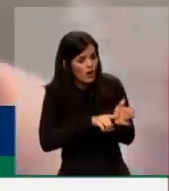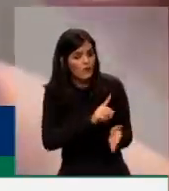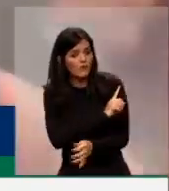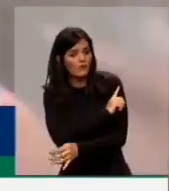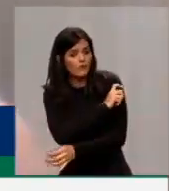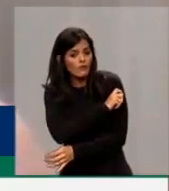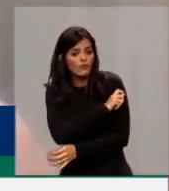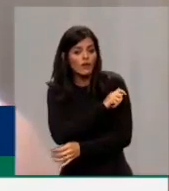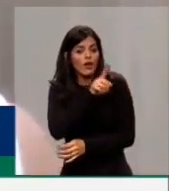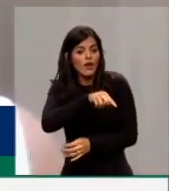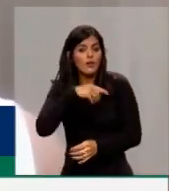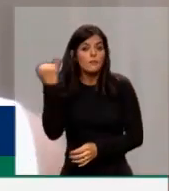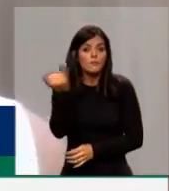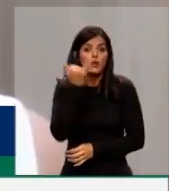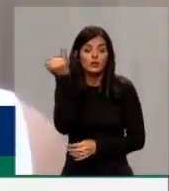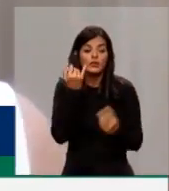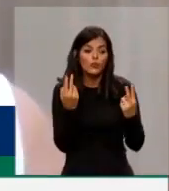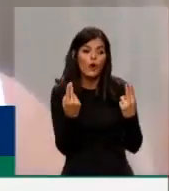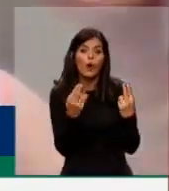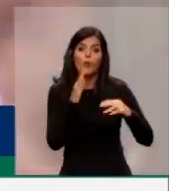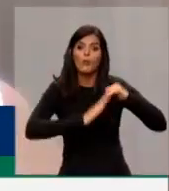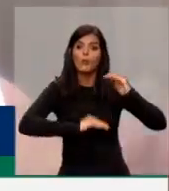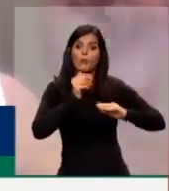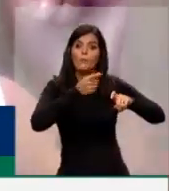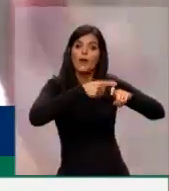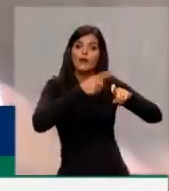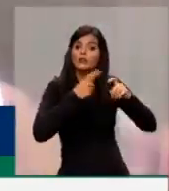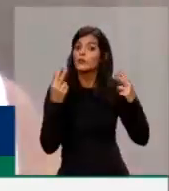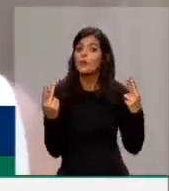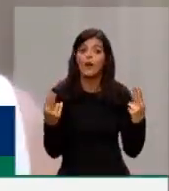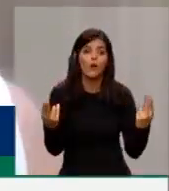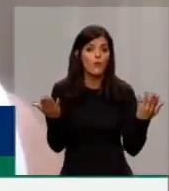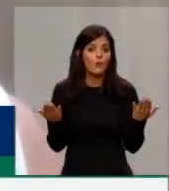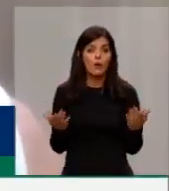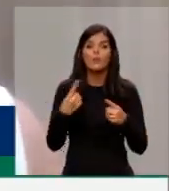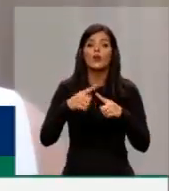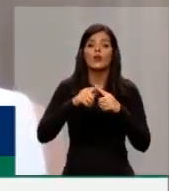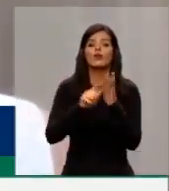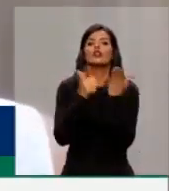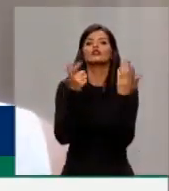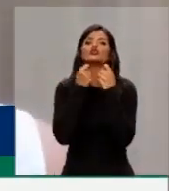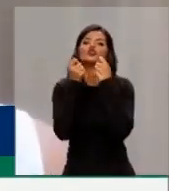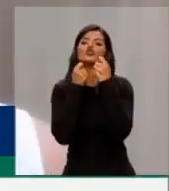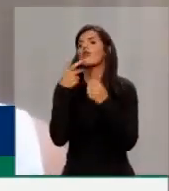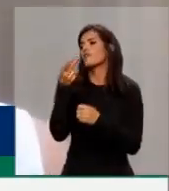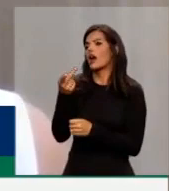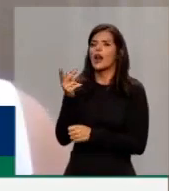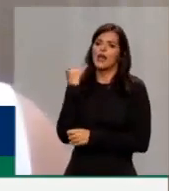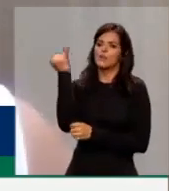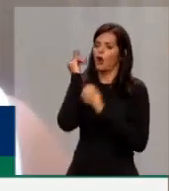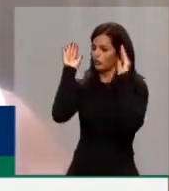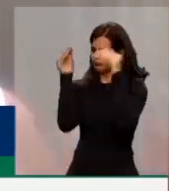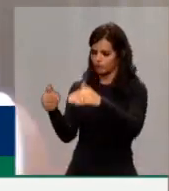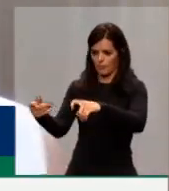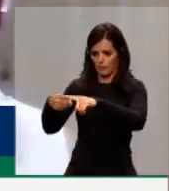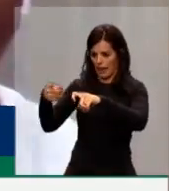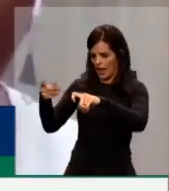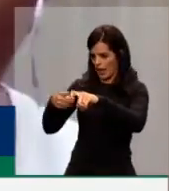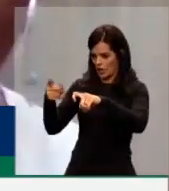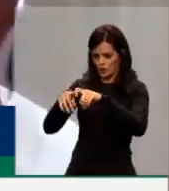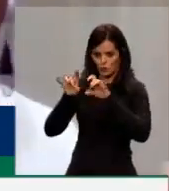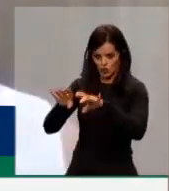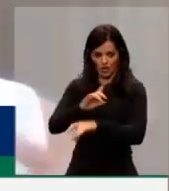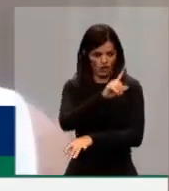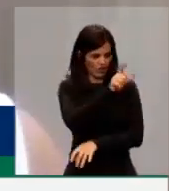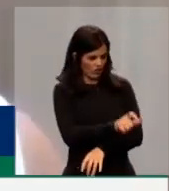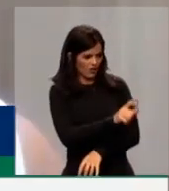consulta tão importante quanto a do profissional médico, porque a mídia diz que a única coisa que importa é médico, e agora diz que quando eu não quero ir